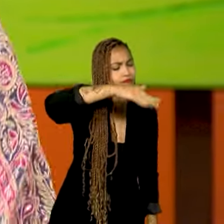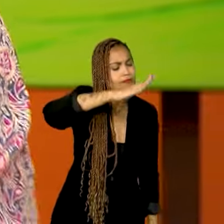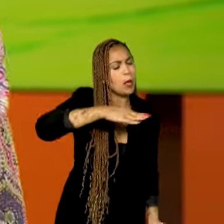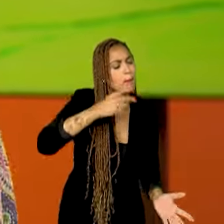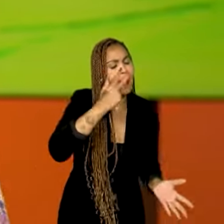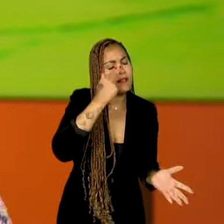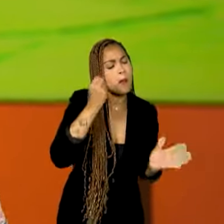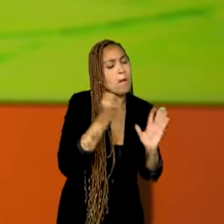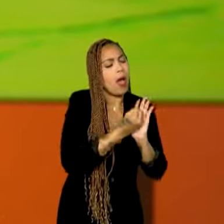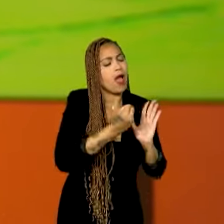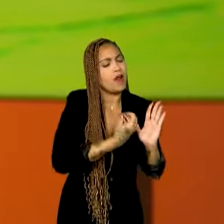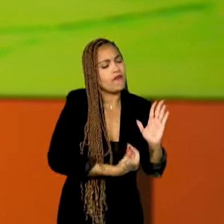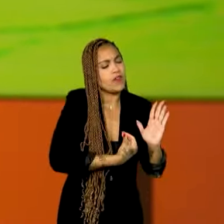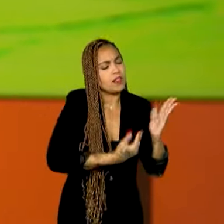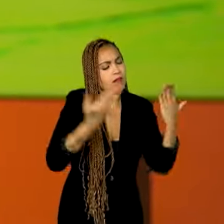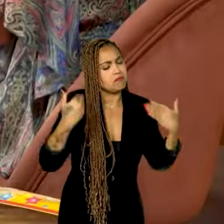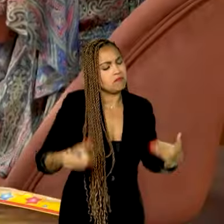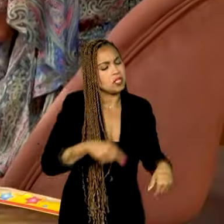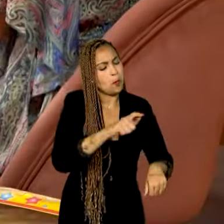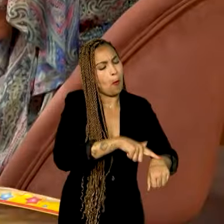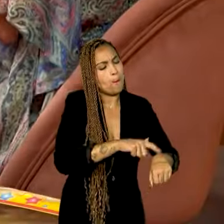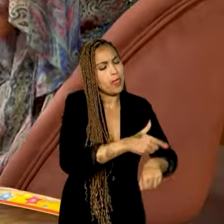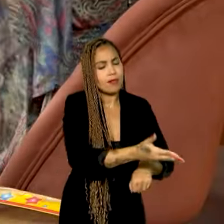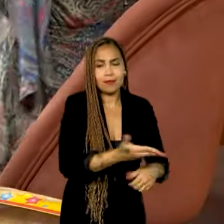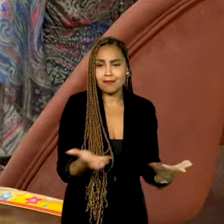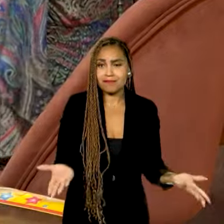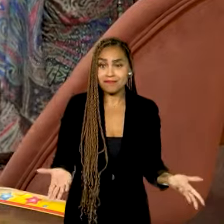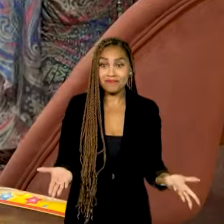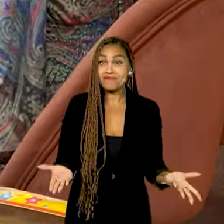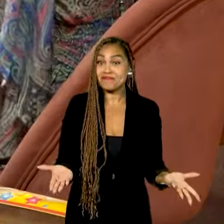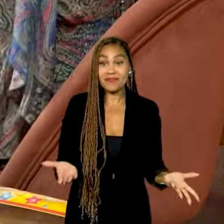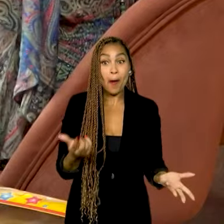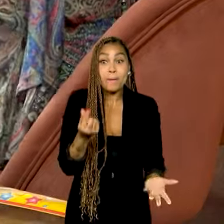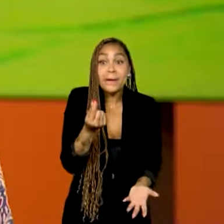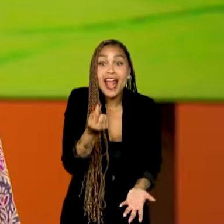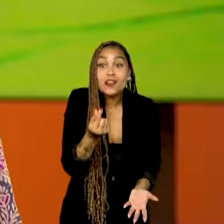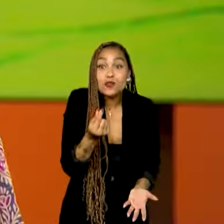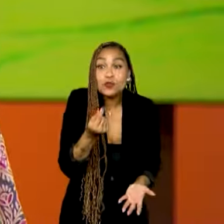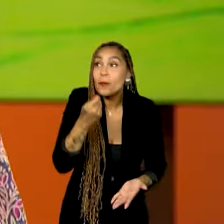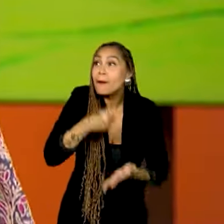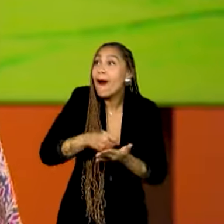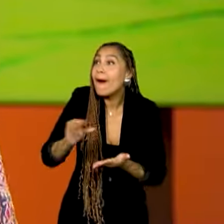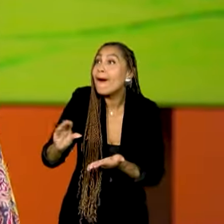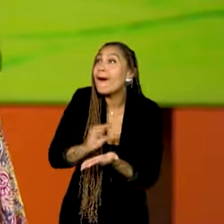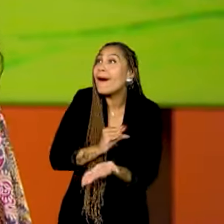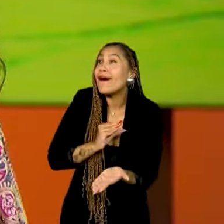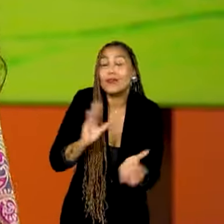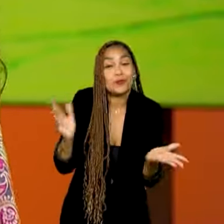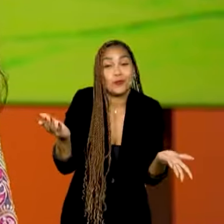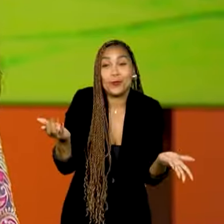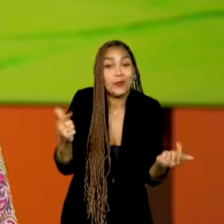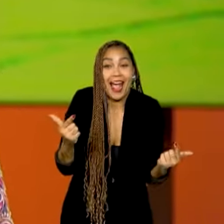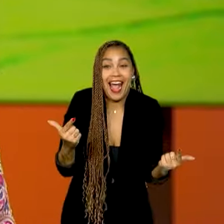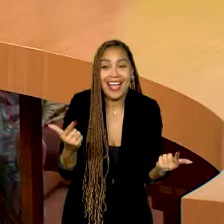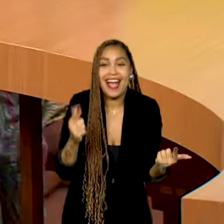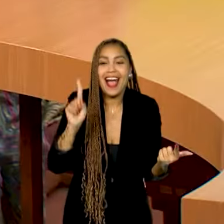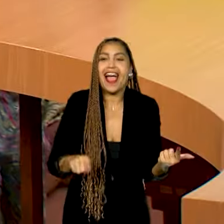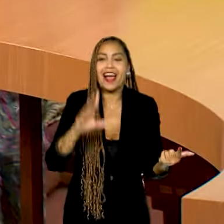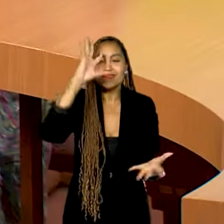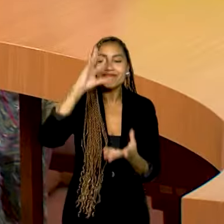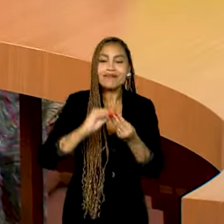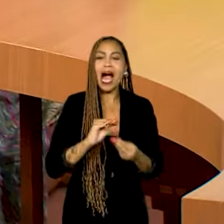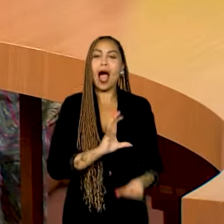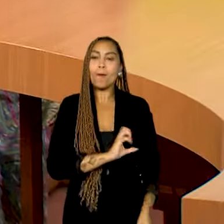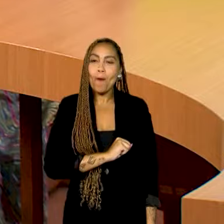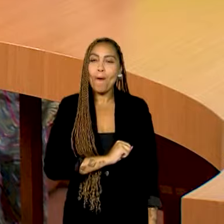Muito lindo. Então isso não tem preço. Não, entendeu? Tem preço, meu então, amor. Então são esses amores incondicionais que você recebe,